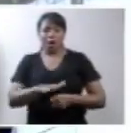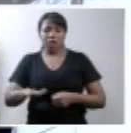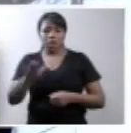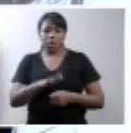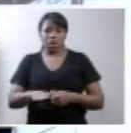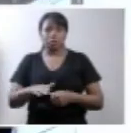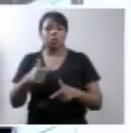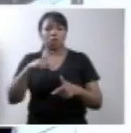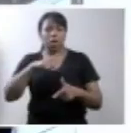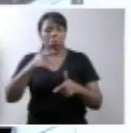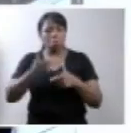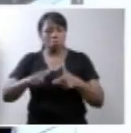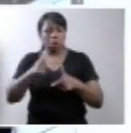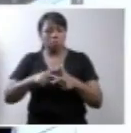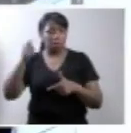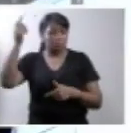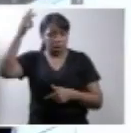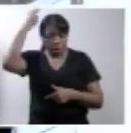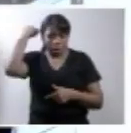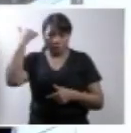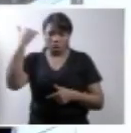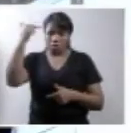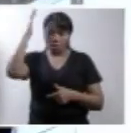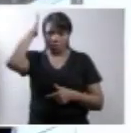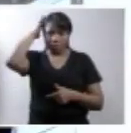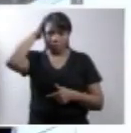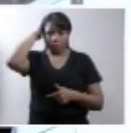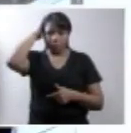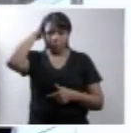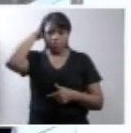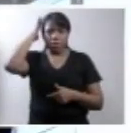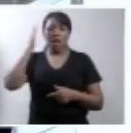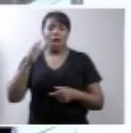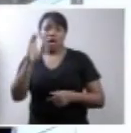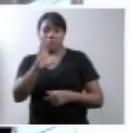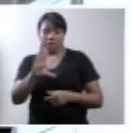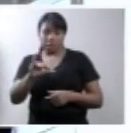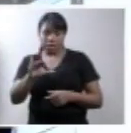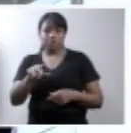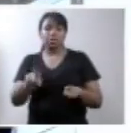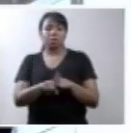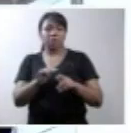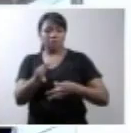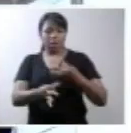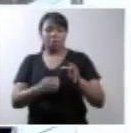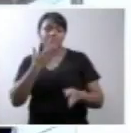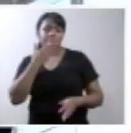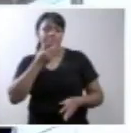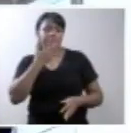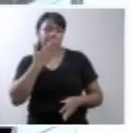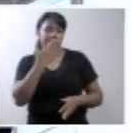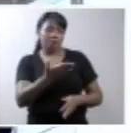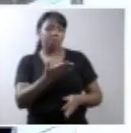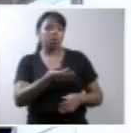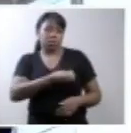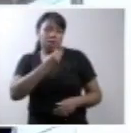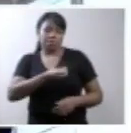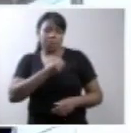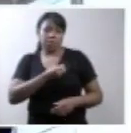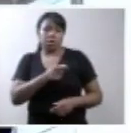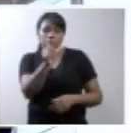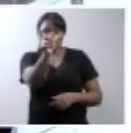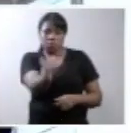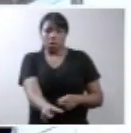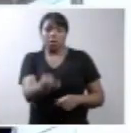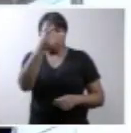com a criança encefálica a ciência e a técnica devem se colocar sempre a favor da vida do